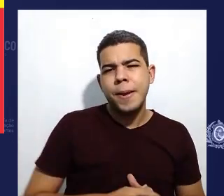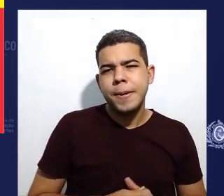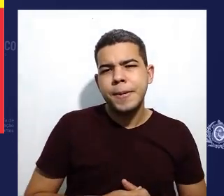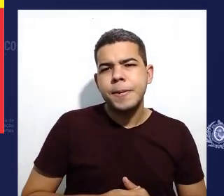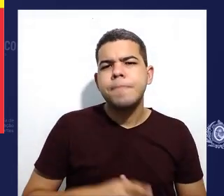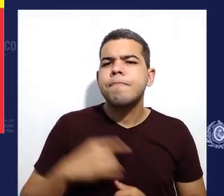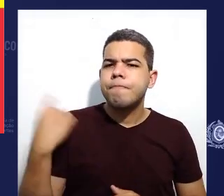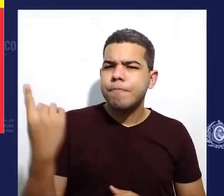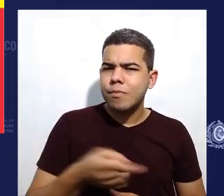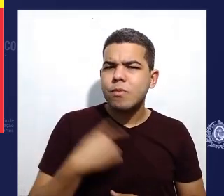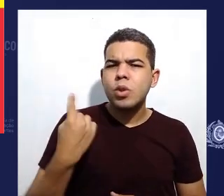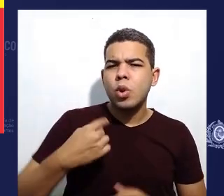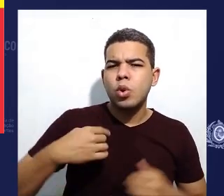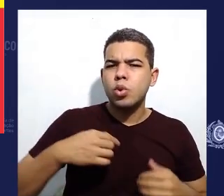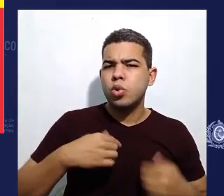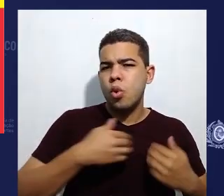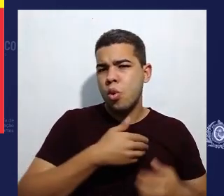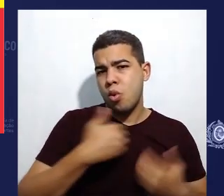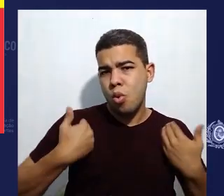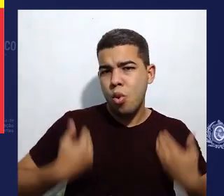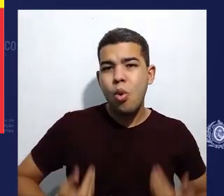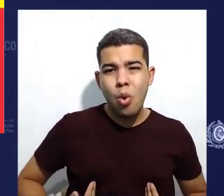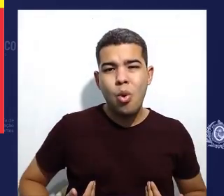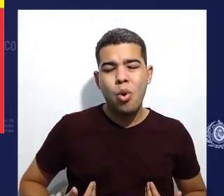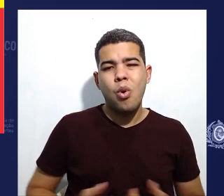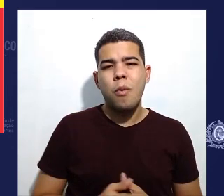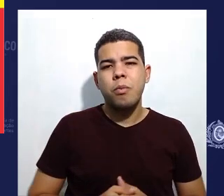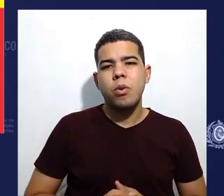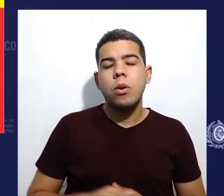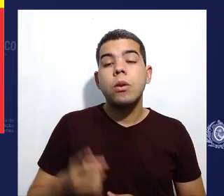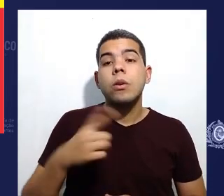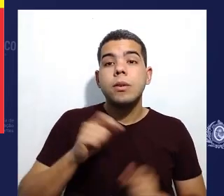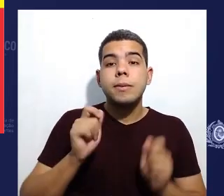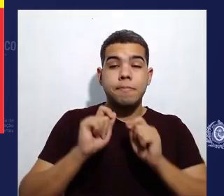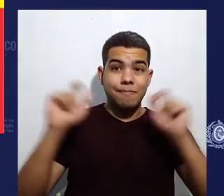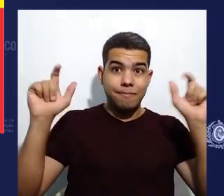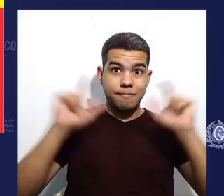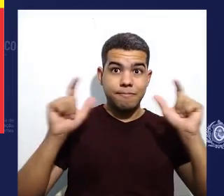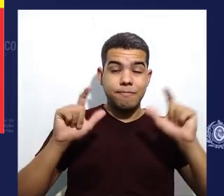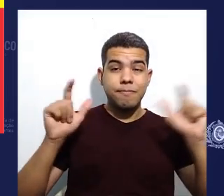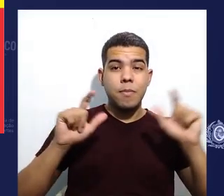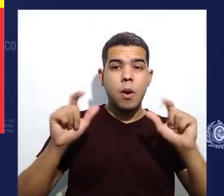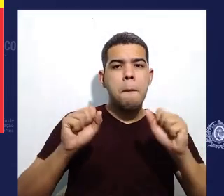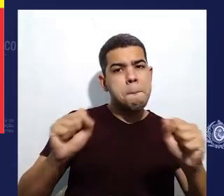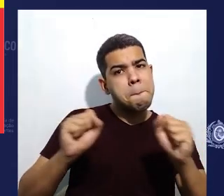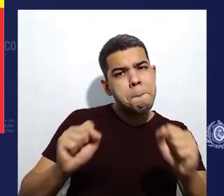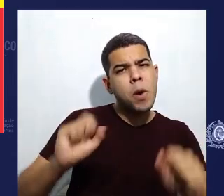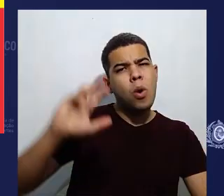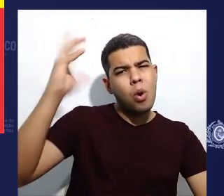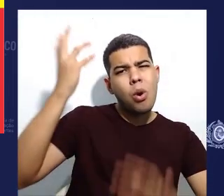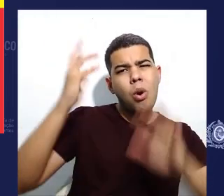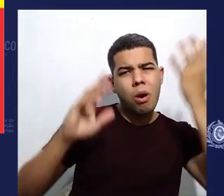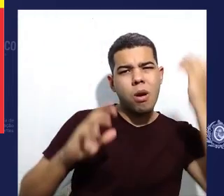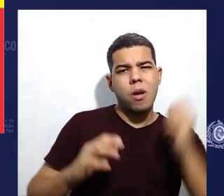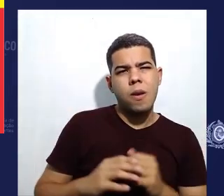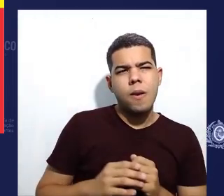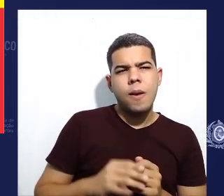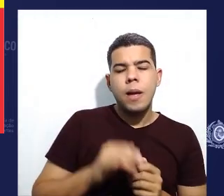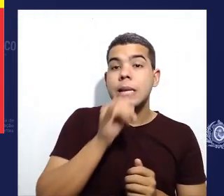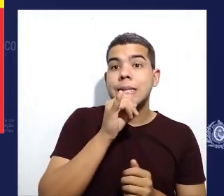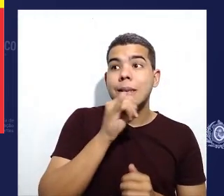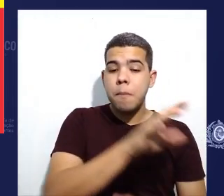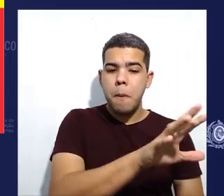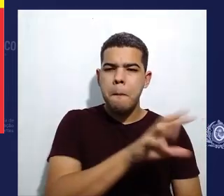malefícios do que benefícios. Isso no nosso organismo, né? A gente tem que ficar atento às possíveis